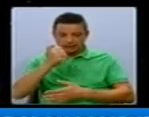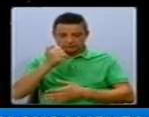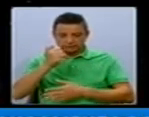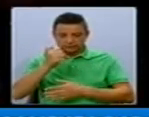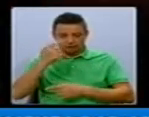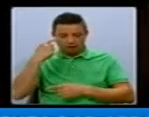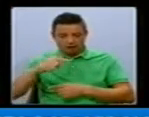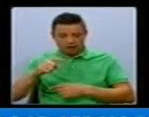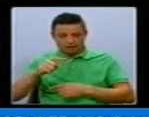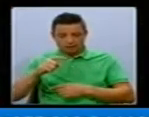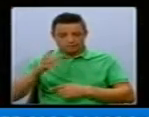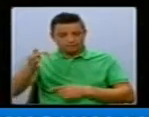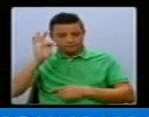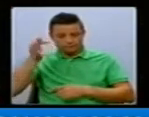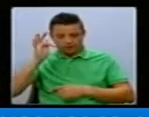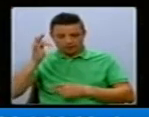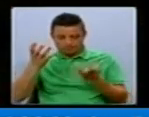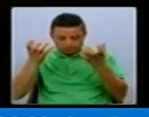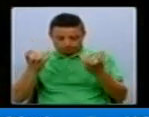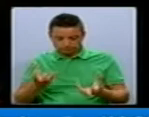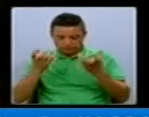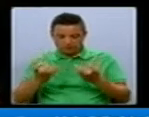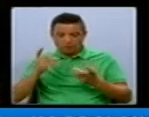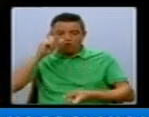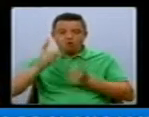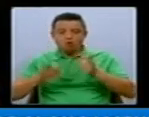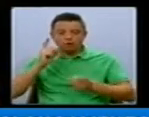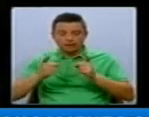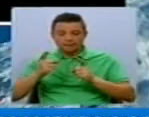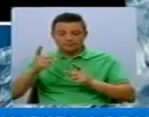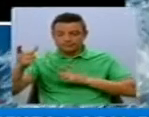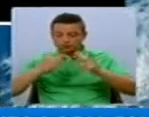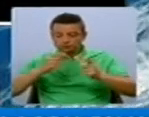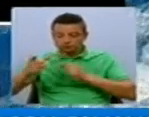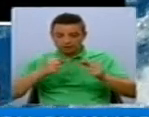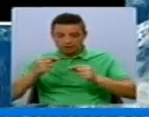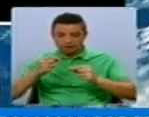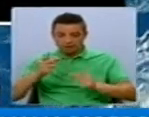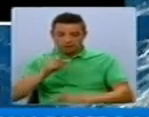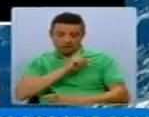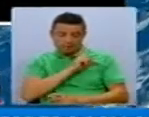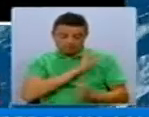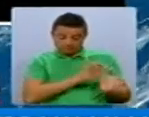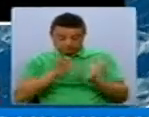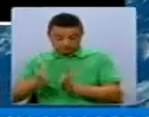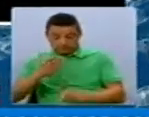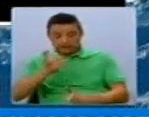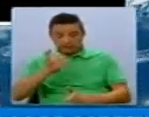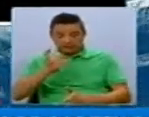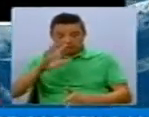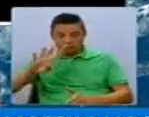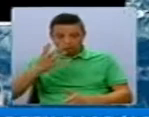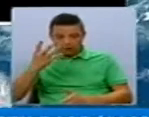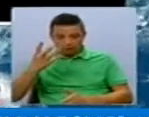elementos desses metais, 15 elementos mais pesados, e ver o que é que eles nos contam sobre as estrelas. E em particular, destes 15, 4